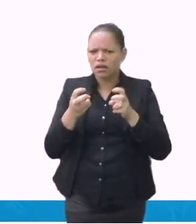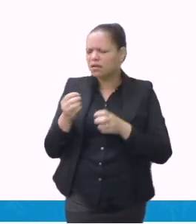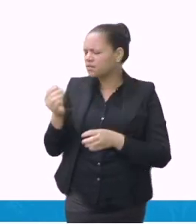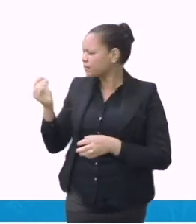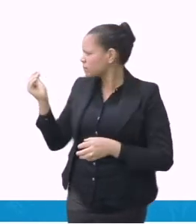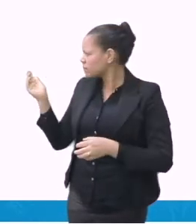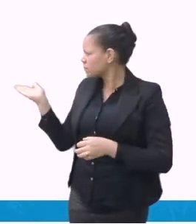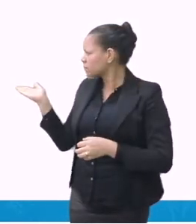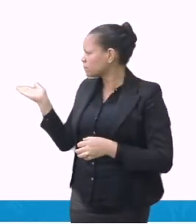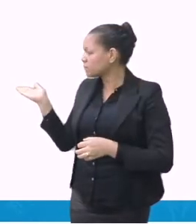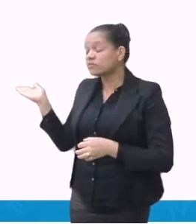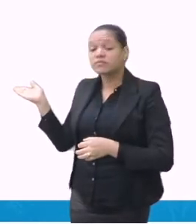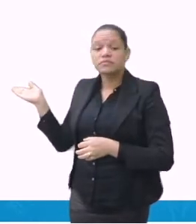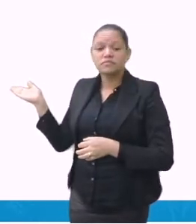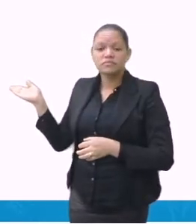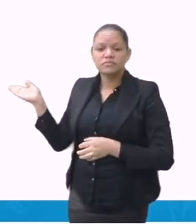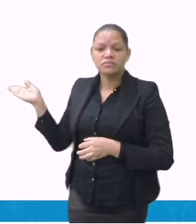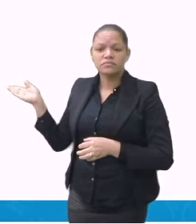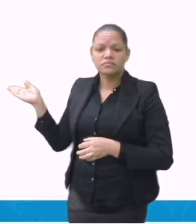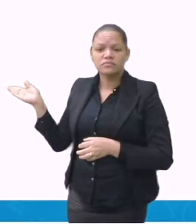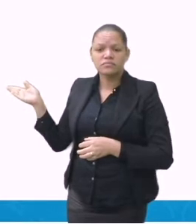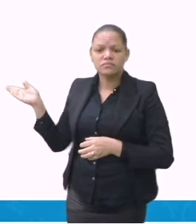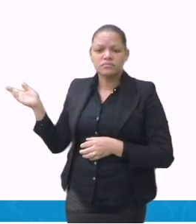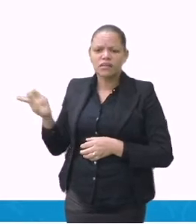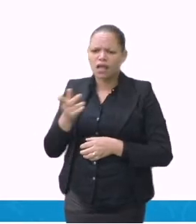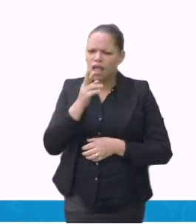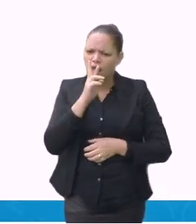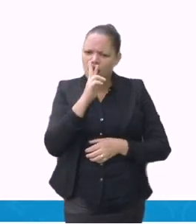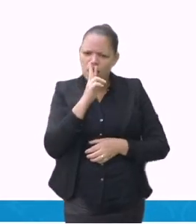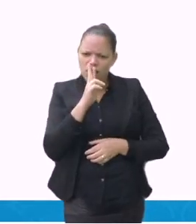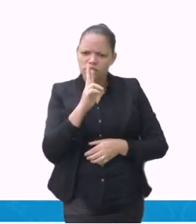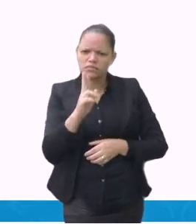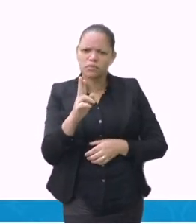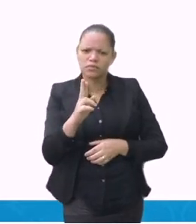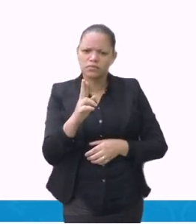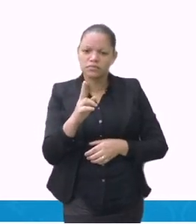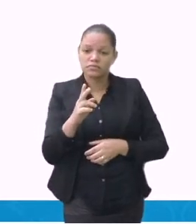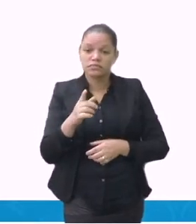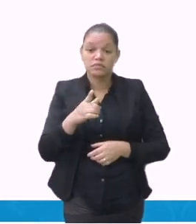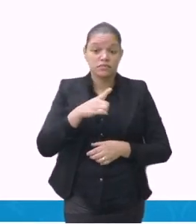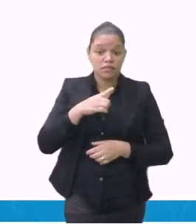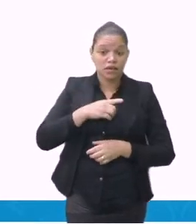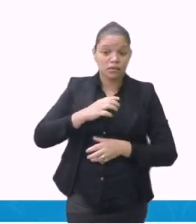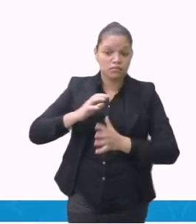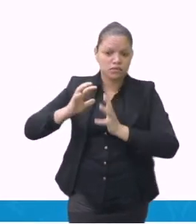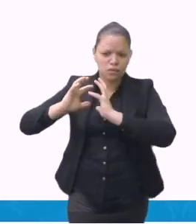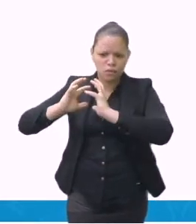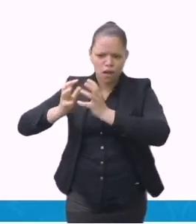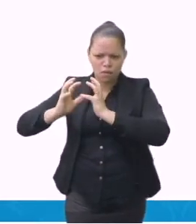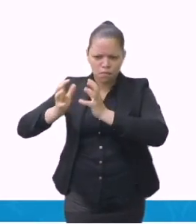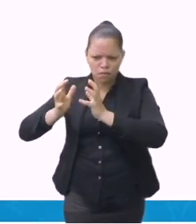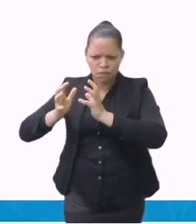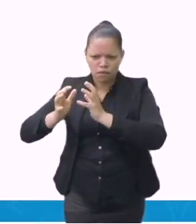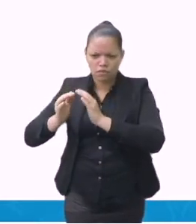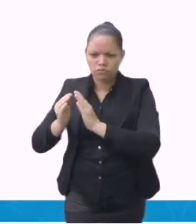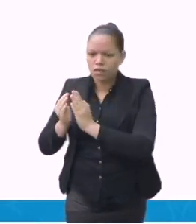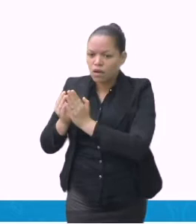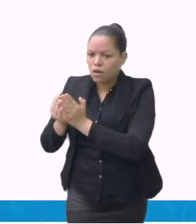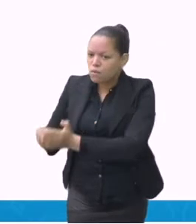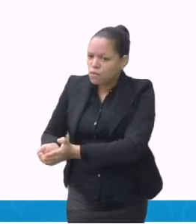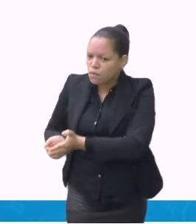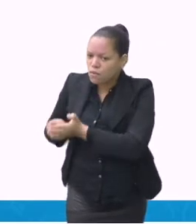responda as questões. Os objetos que nós temos são a bola, um navio de